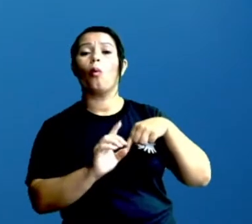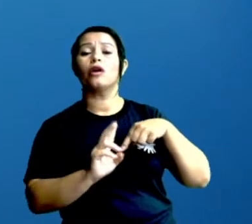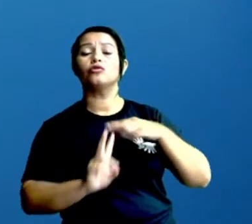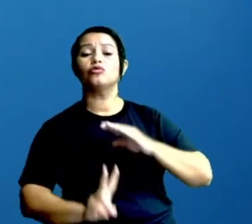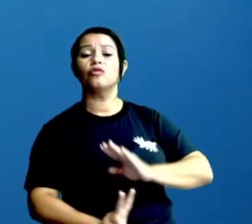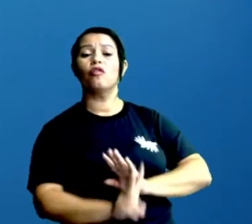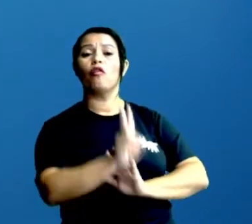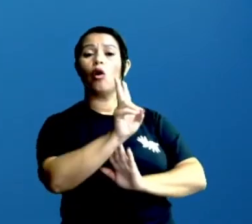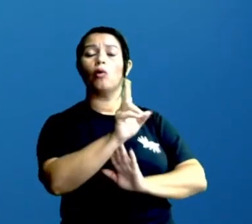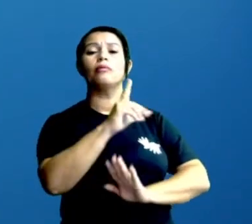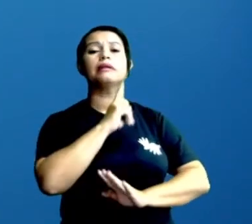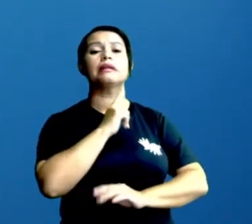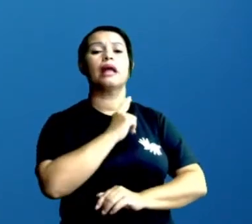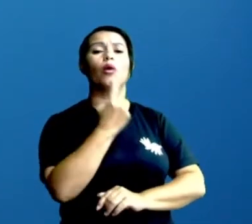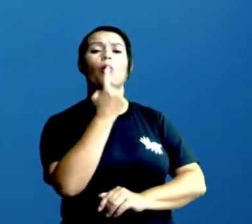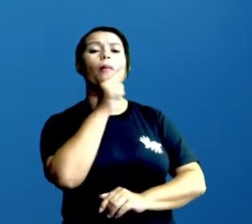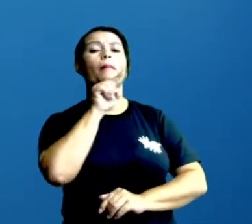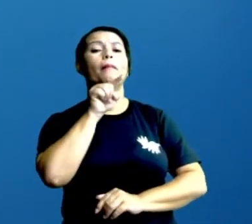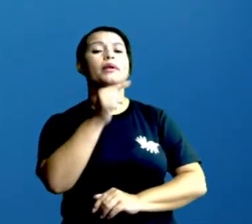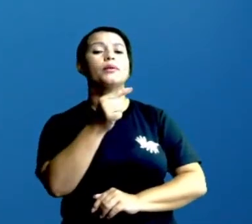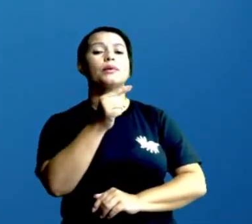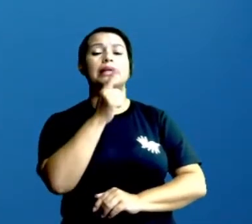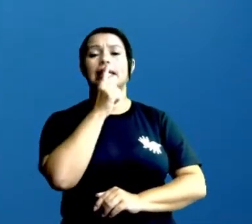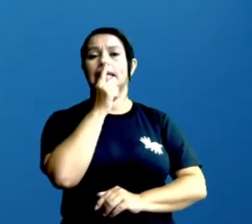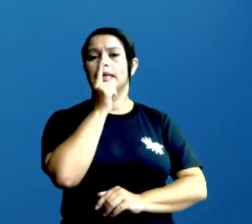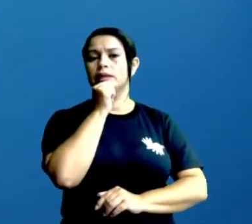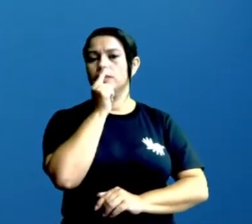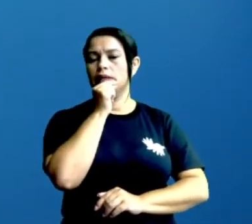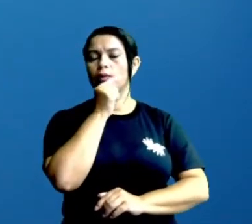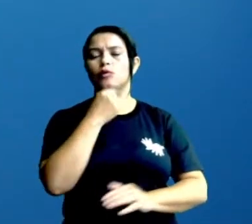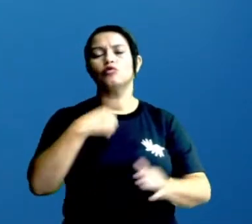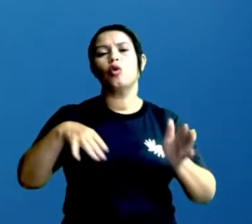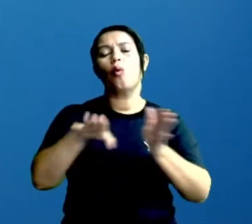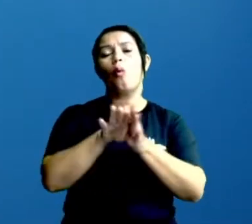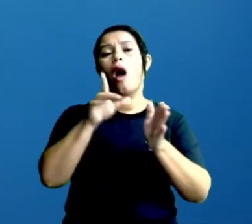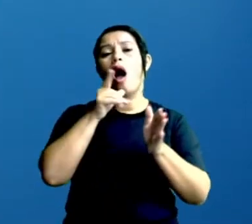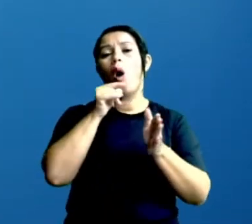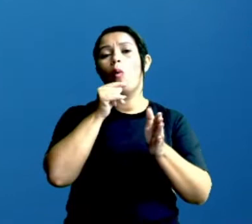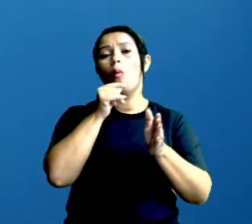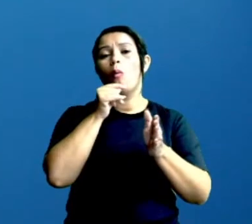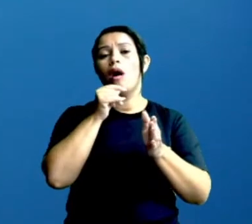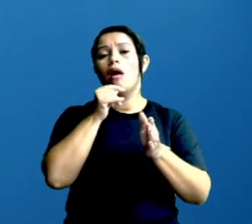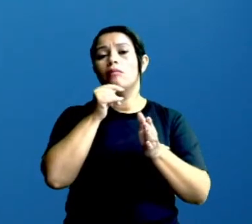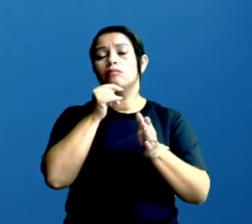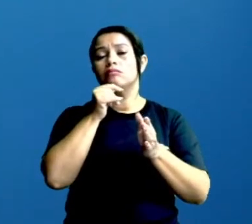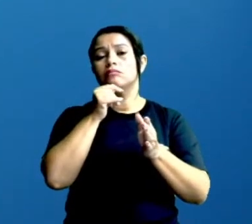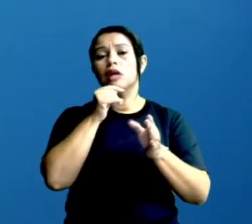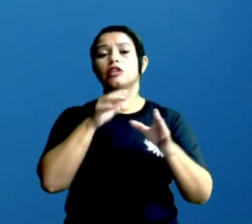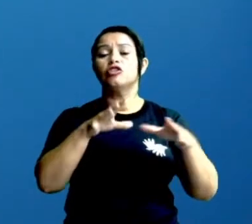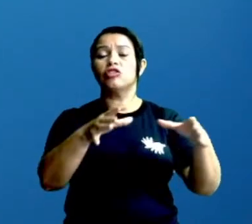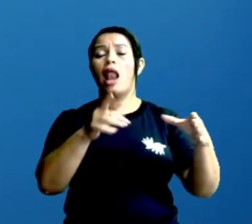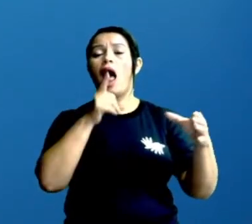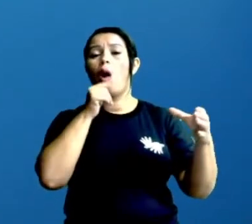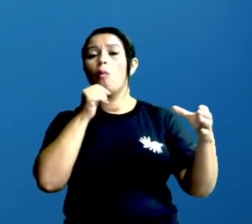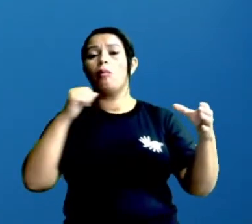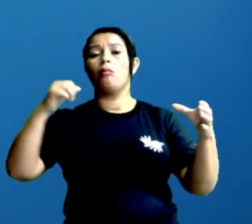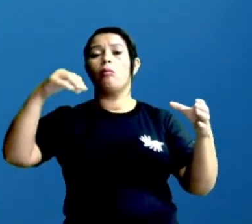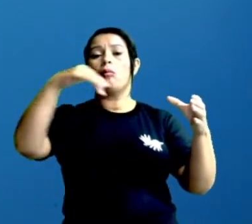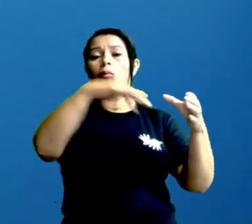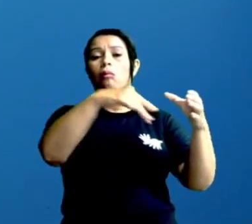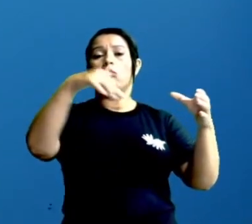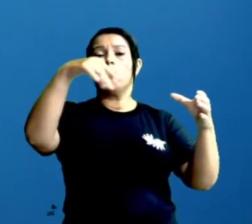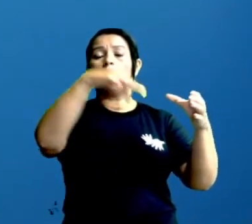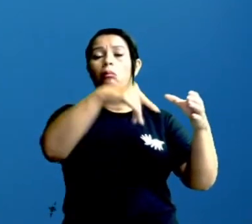para 1000 litros de água, tá? Então, chegou água, coloquei a caixa para encher, passou